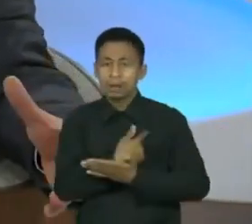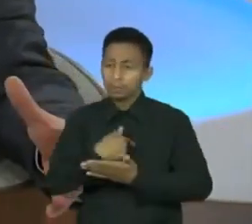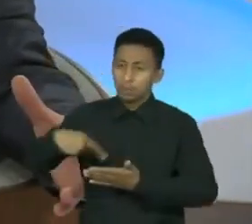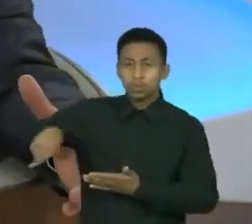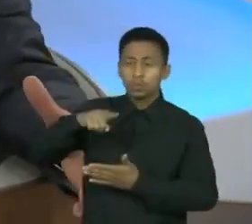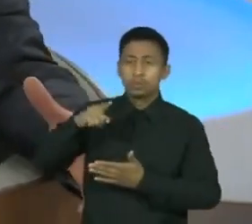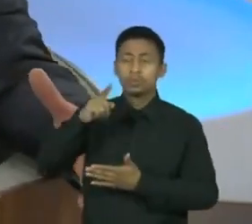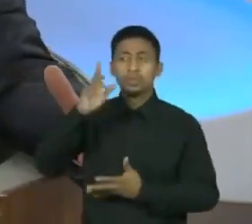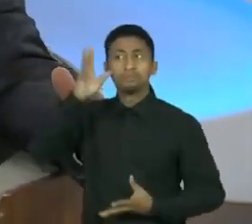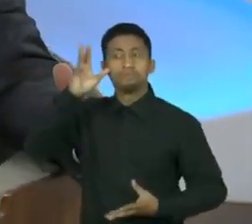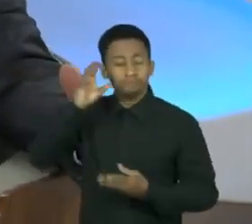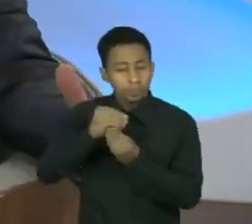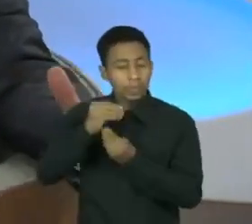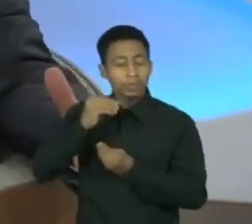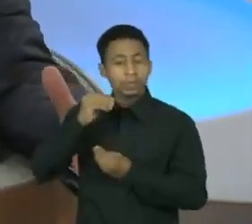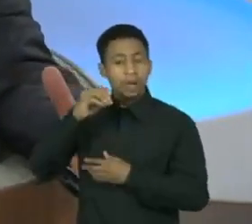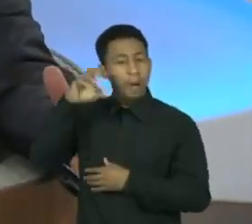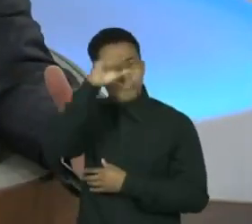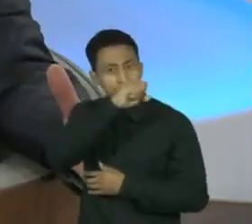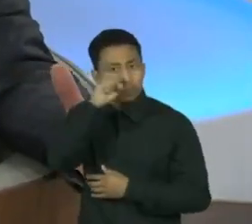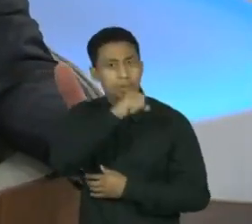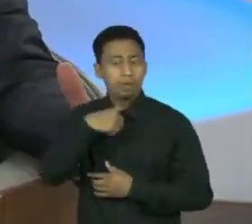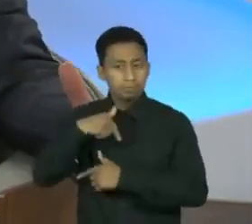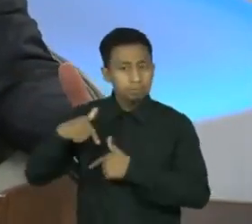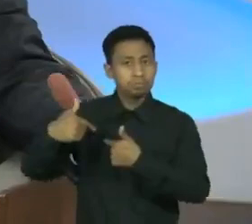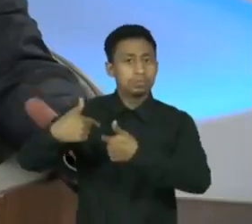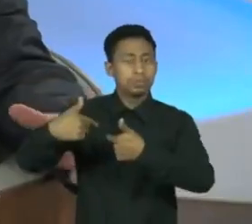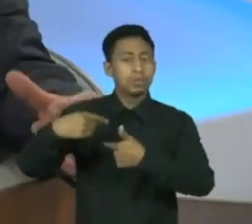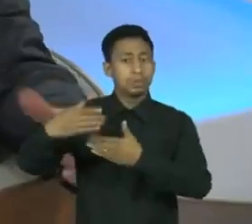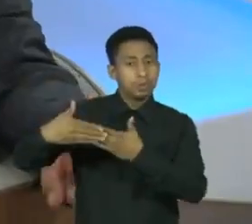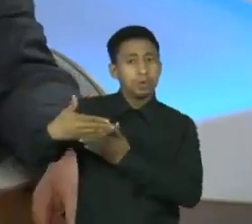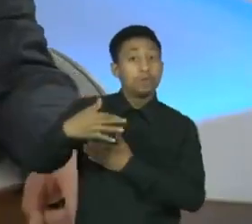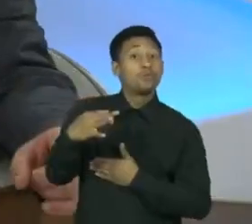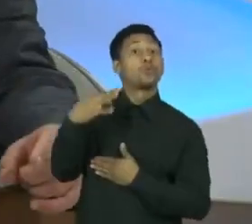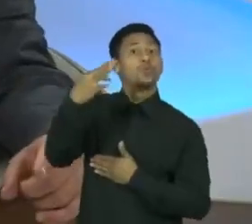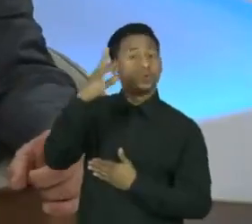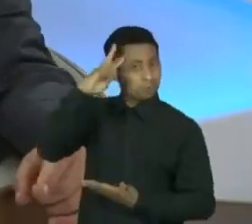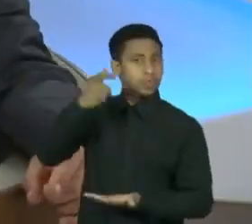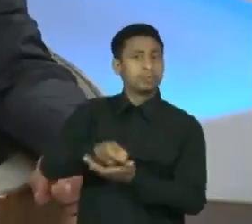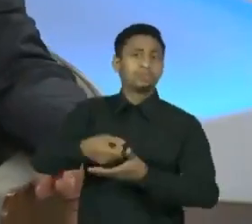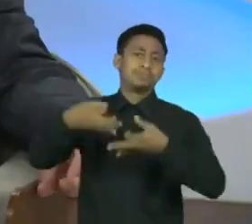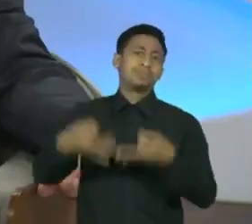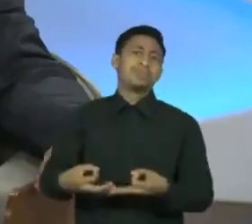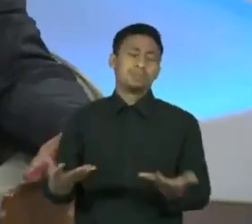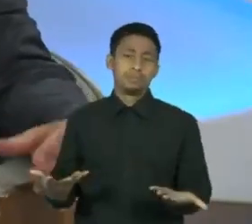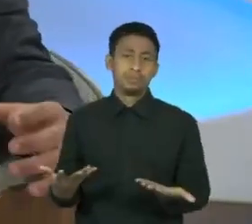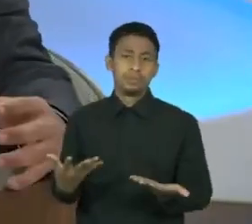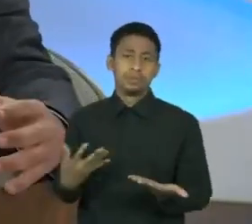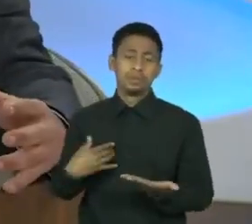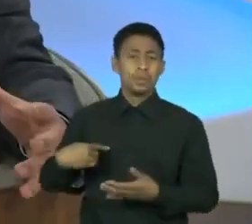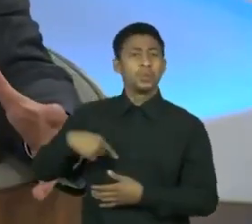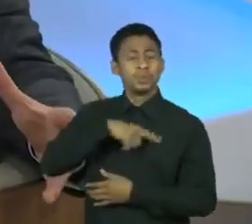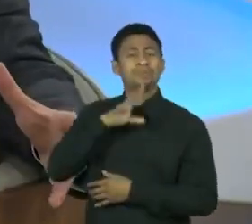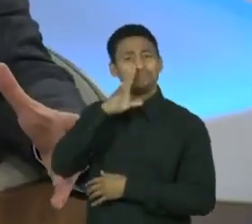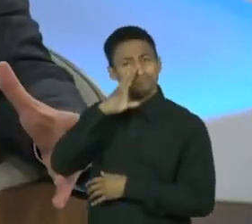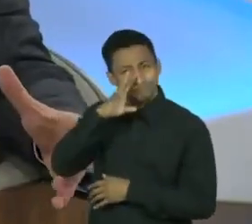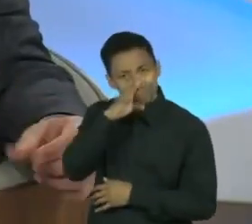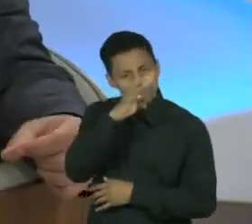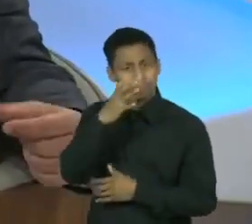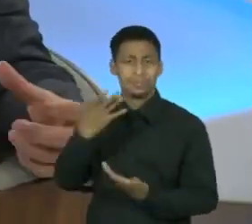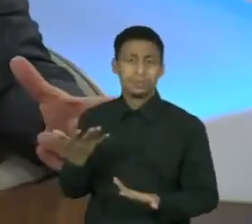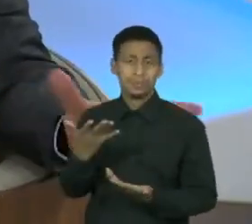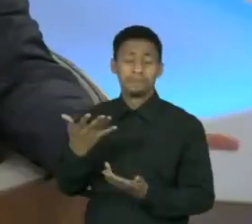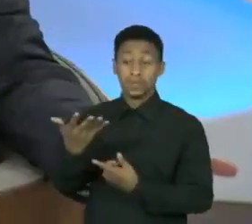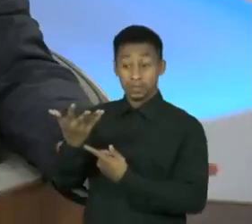Prova de Fogo acho que vem como uma lição em todos os aspectos né E mesmo assim temos resistido né Não só no campo